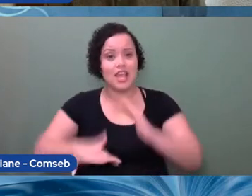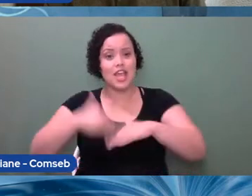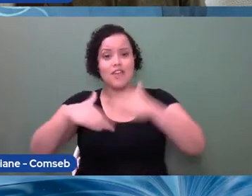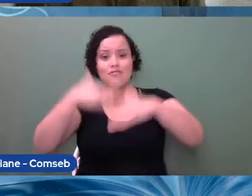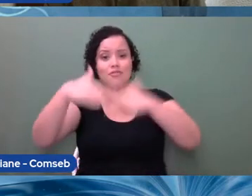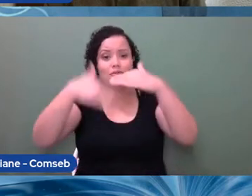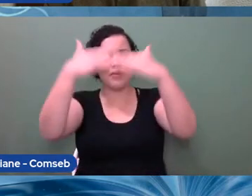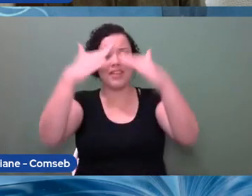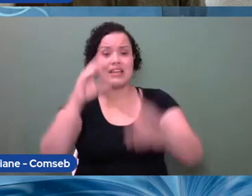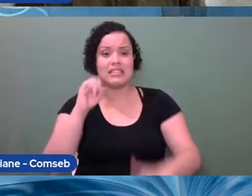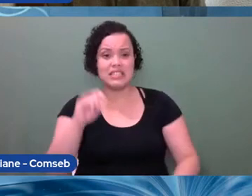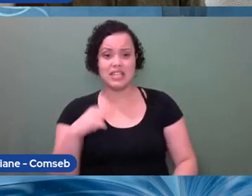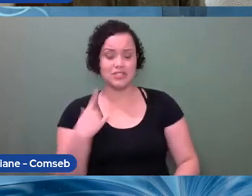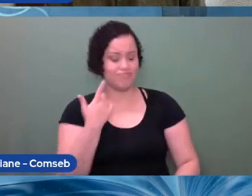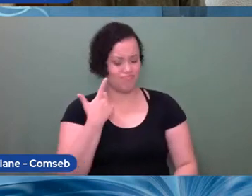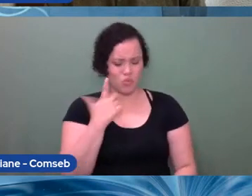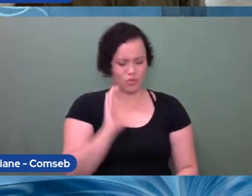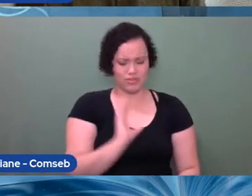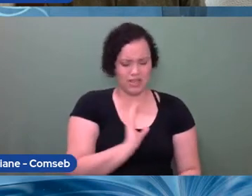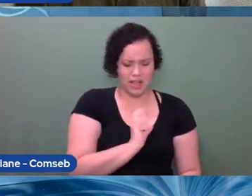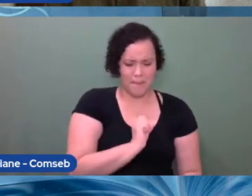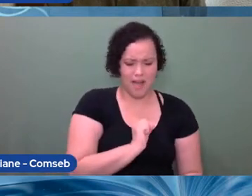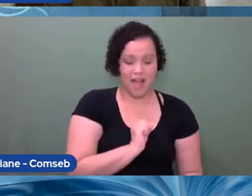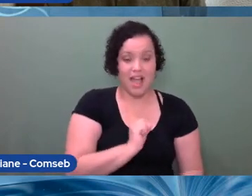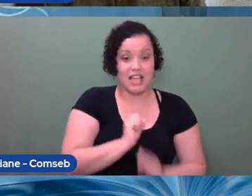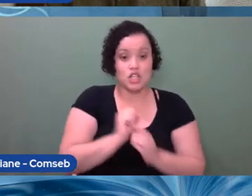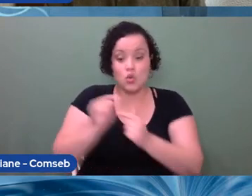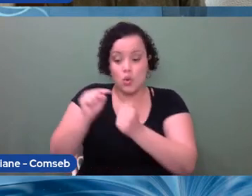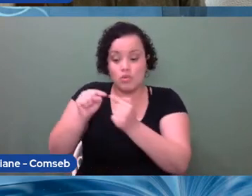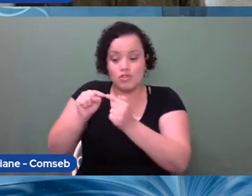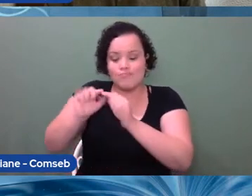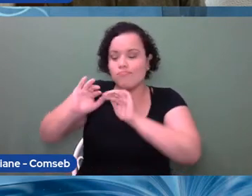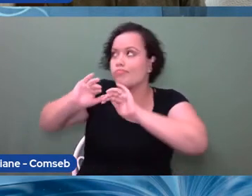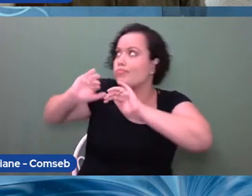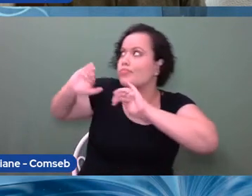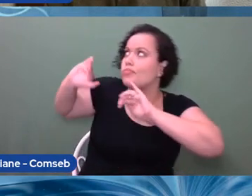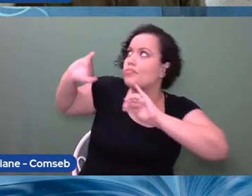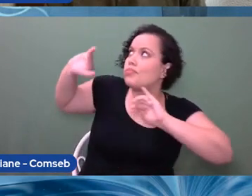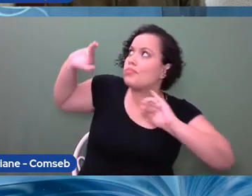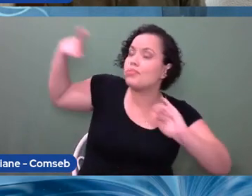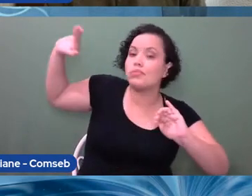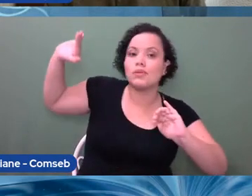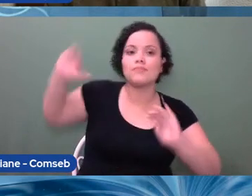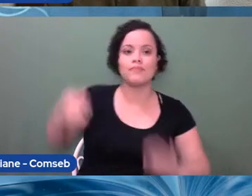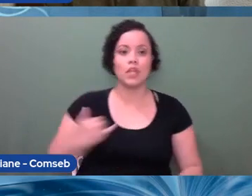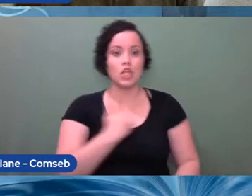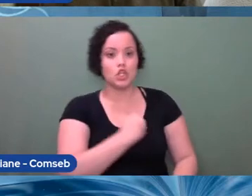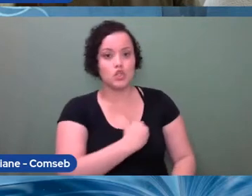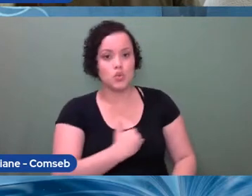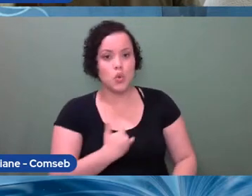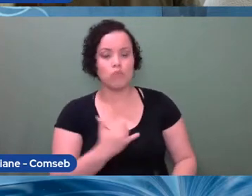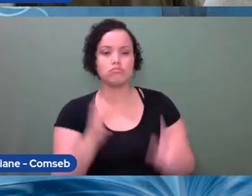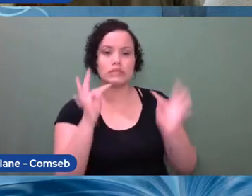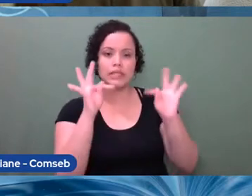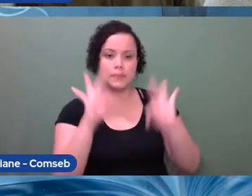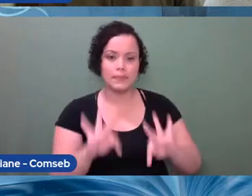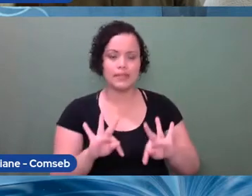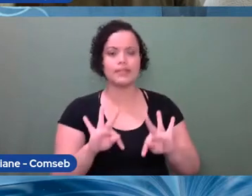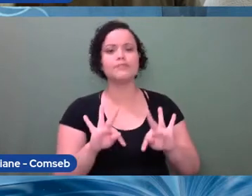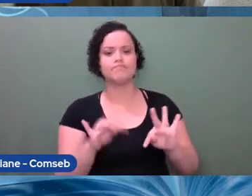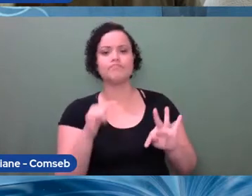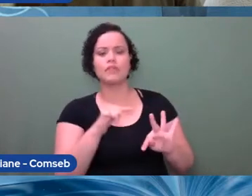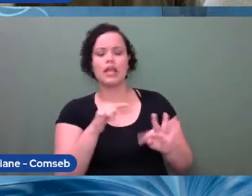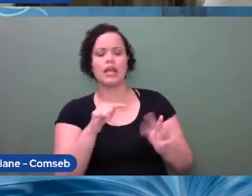a gente está se afastando desse objetivo. E João termina essa epístola, que está